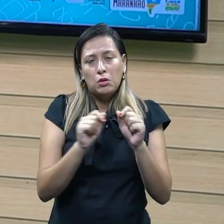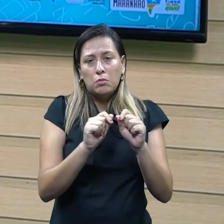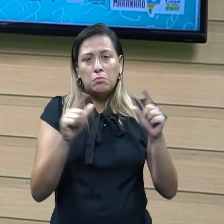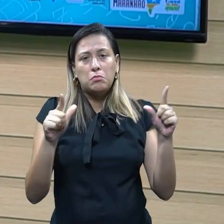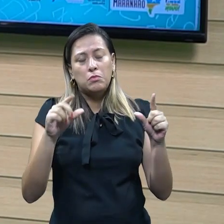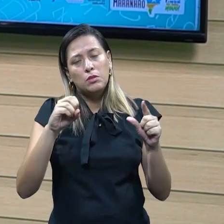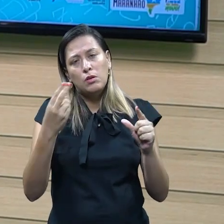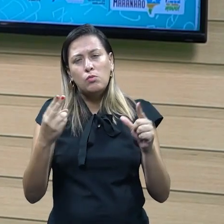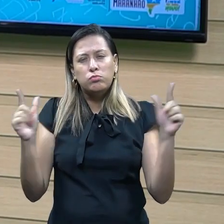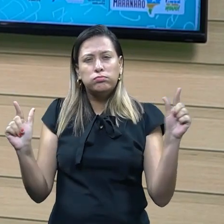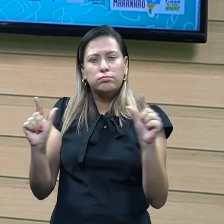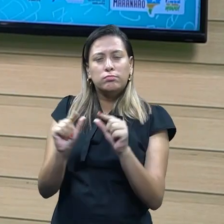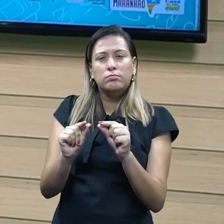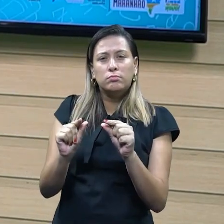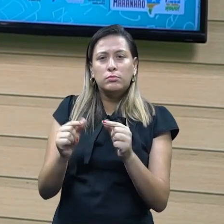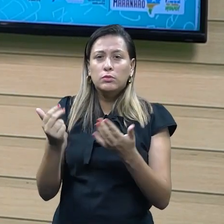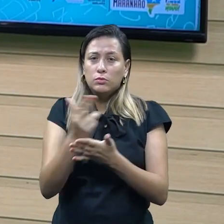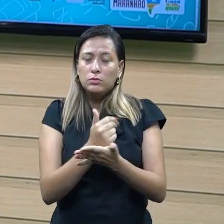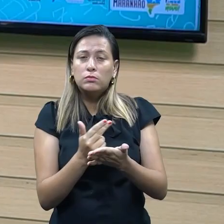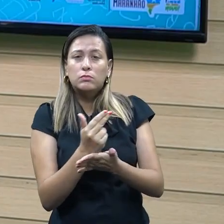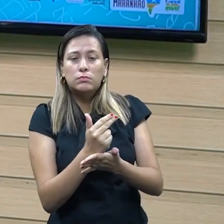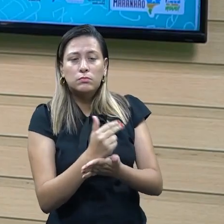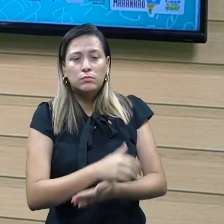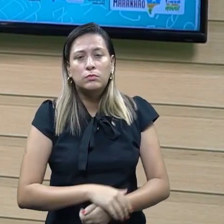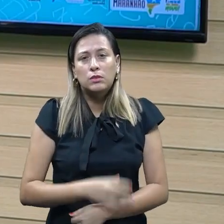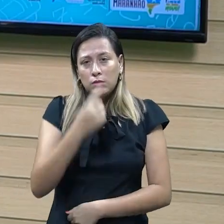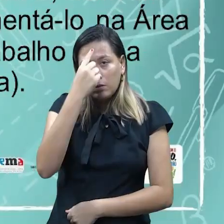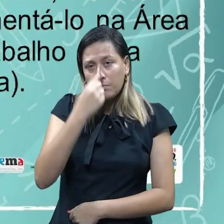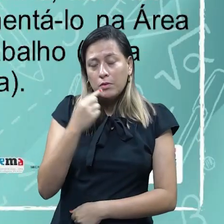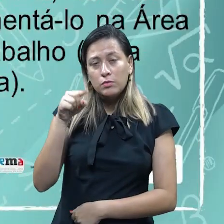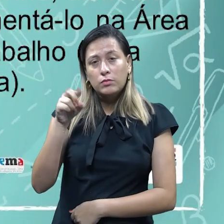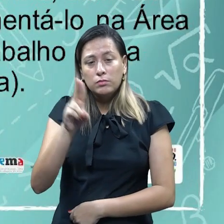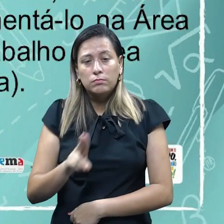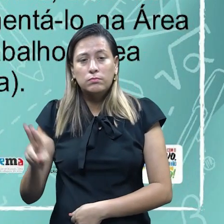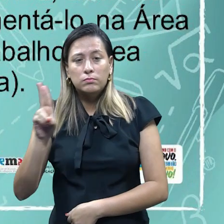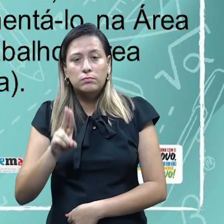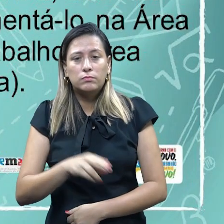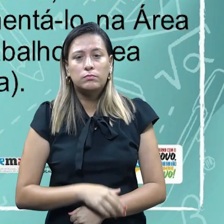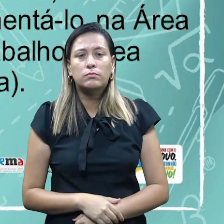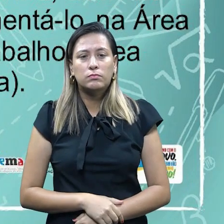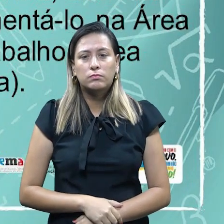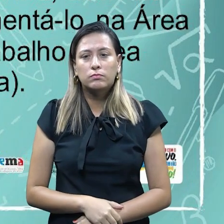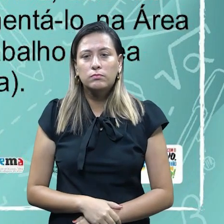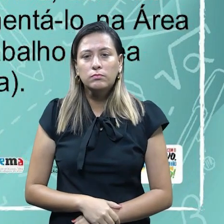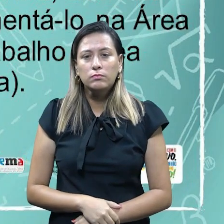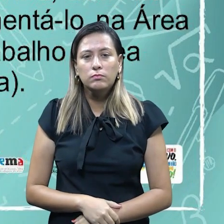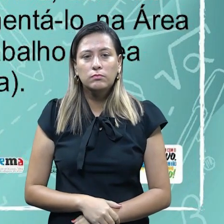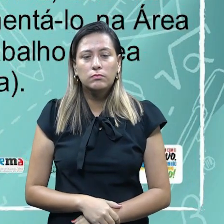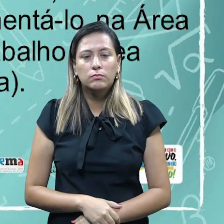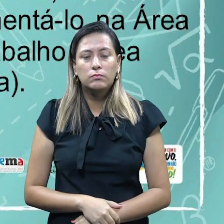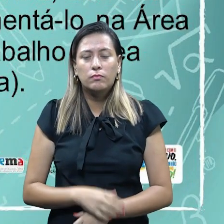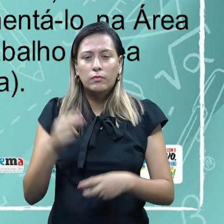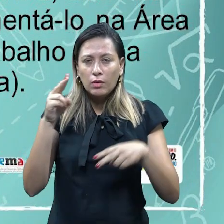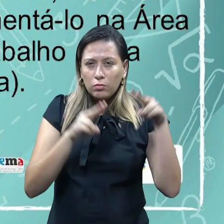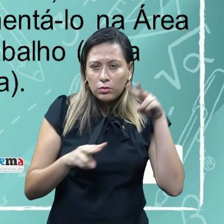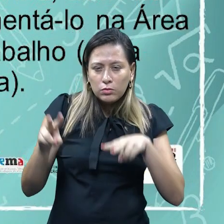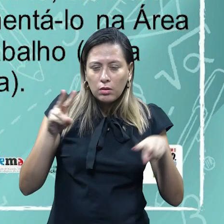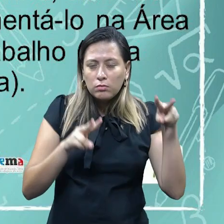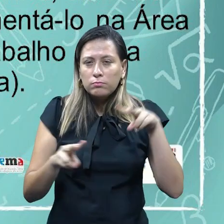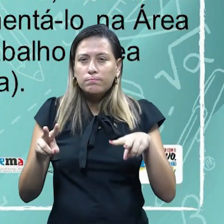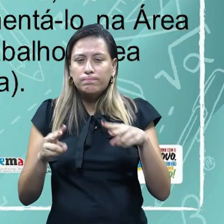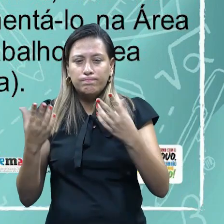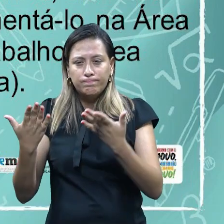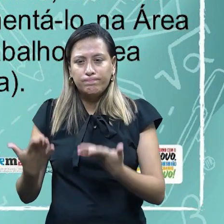ou reduzir o desenho, a figura que você está trabalhando. Visualizando o desenho na tela, o ambiente CAD.